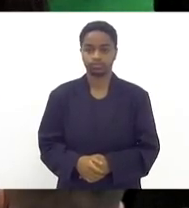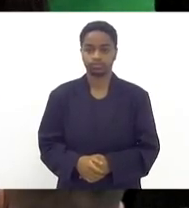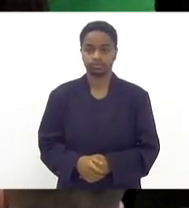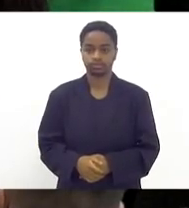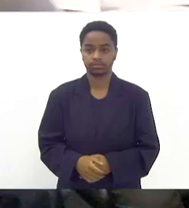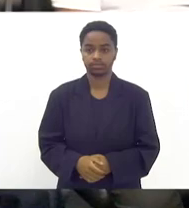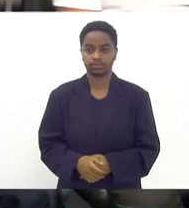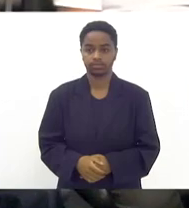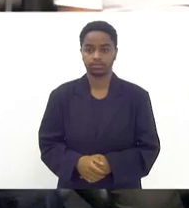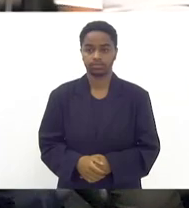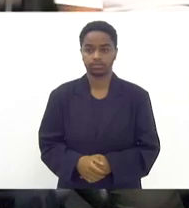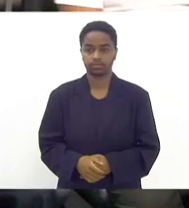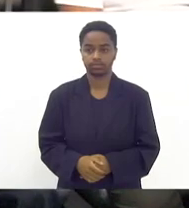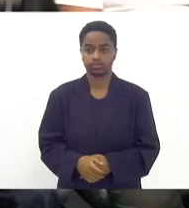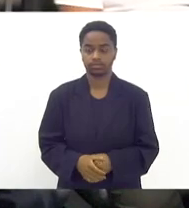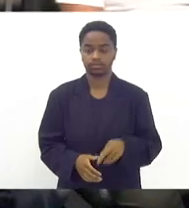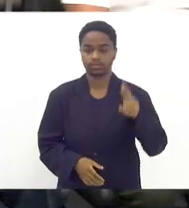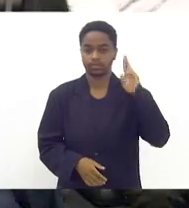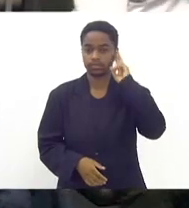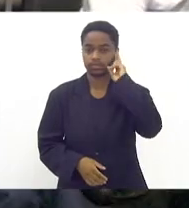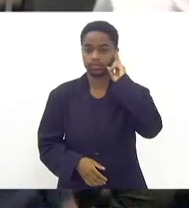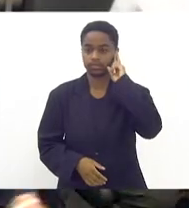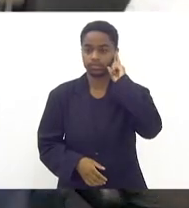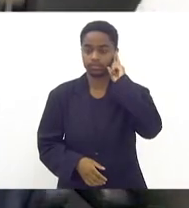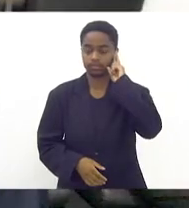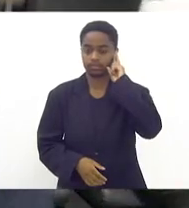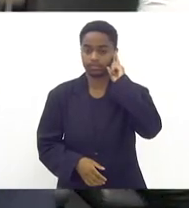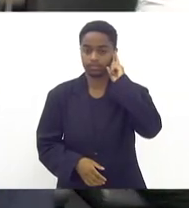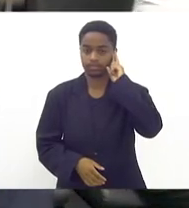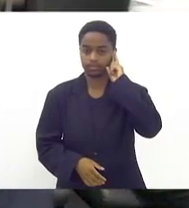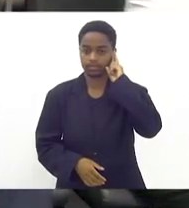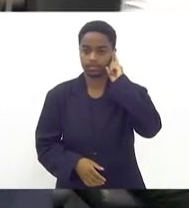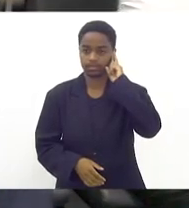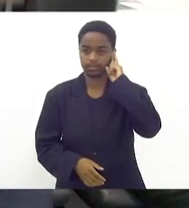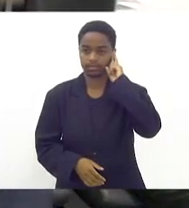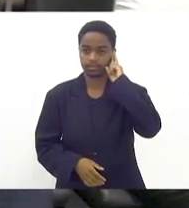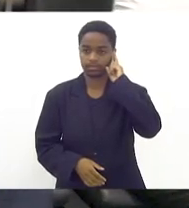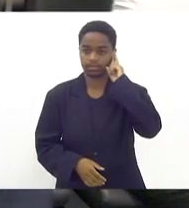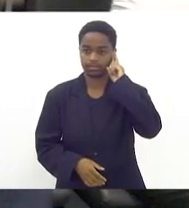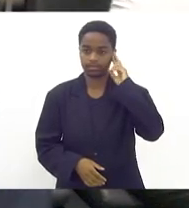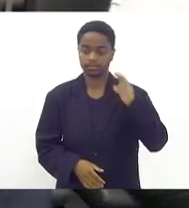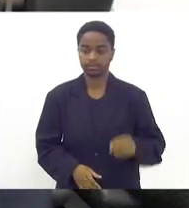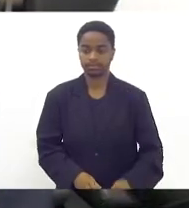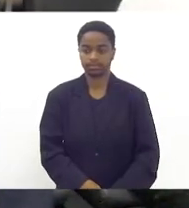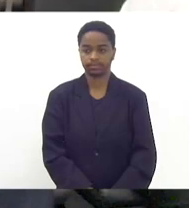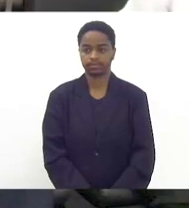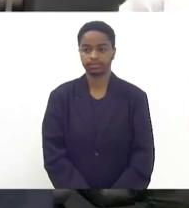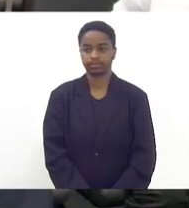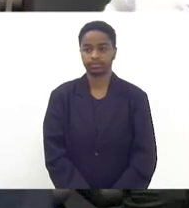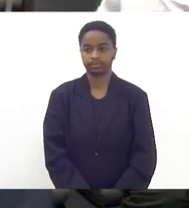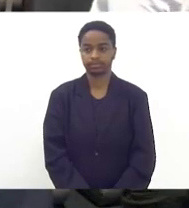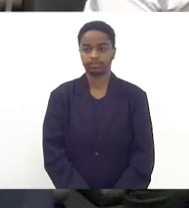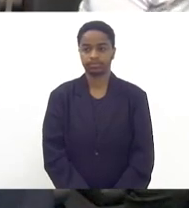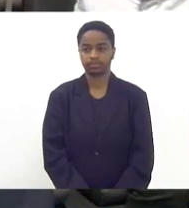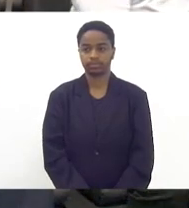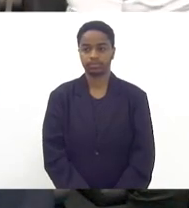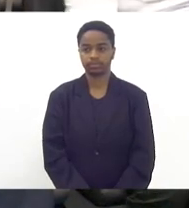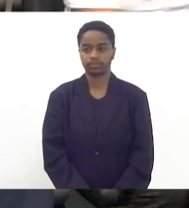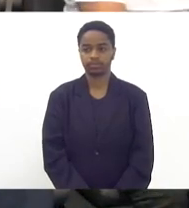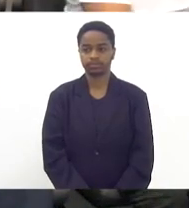cumprimento de medida judicial tem sair para trabalhar porque aando R